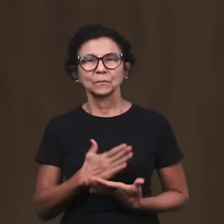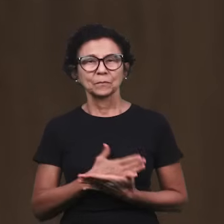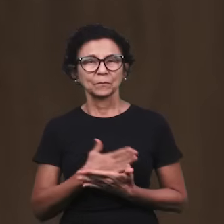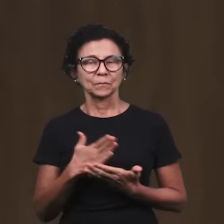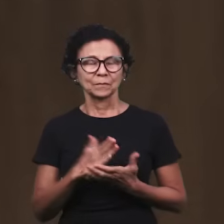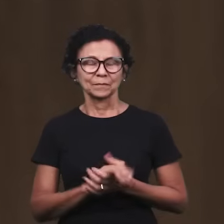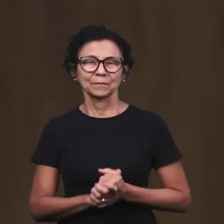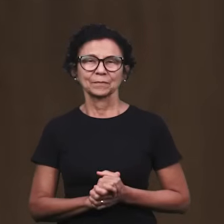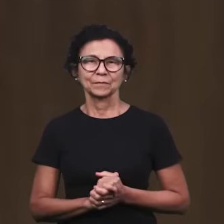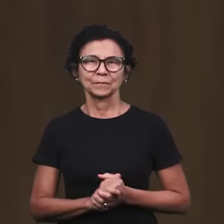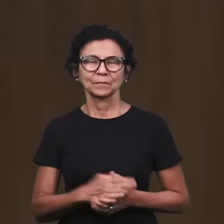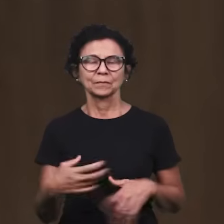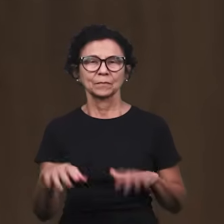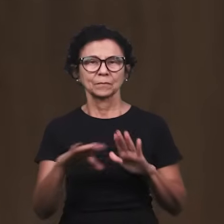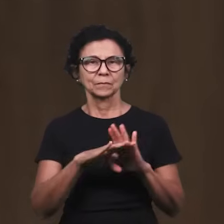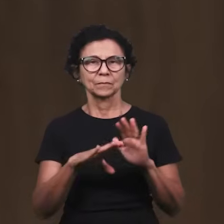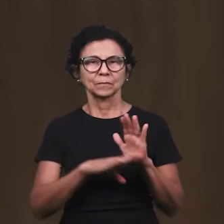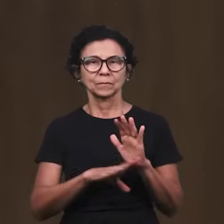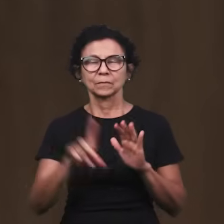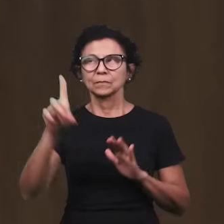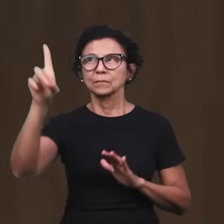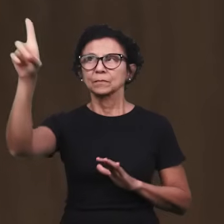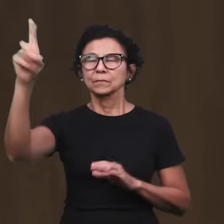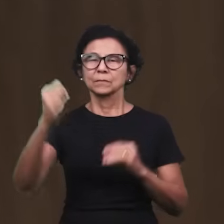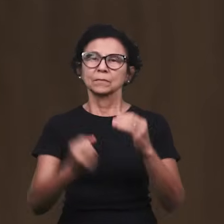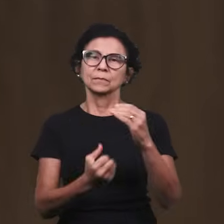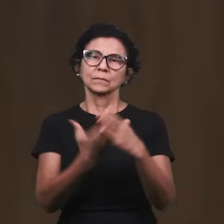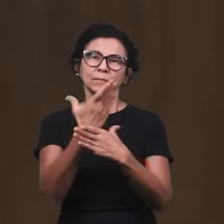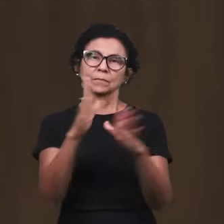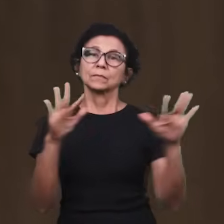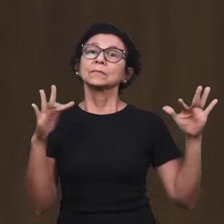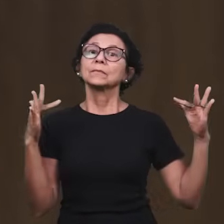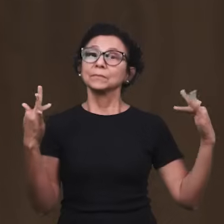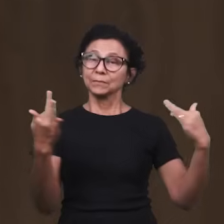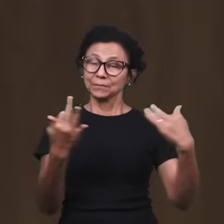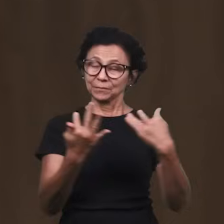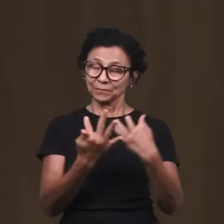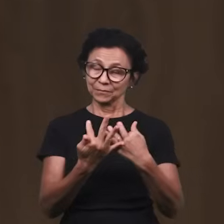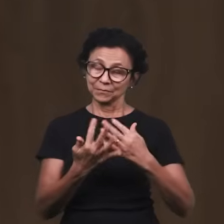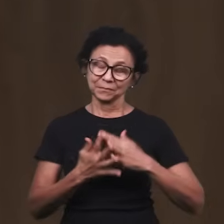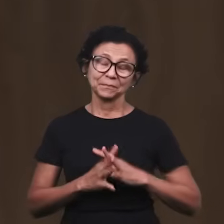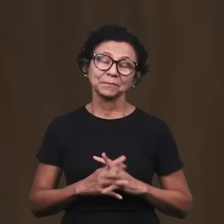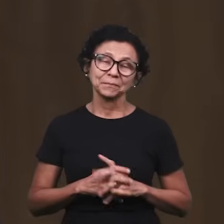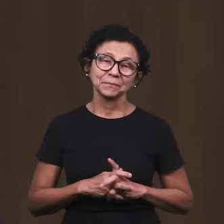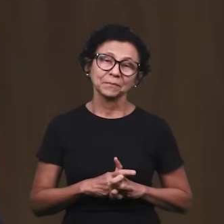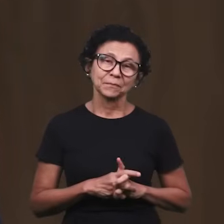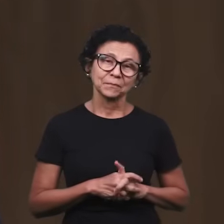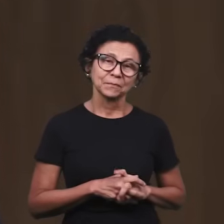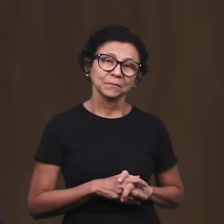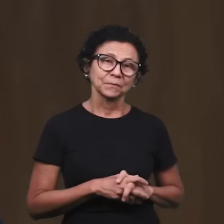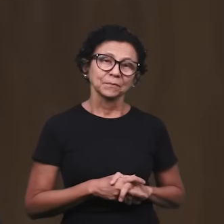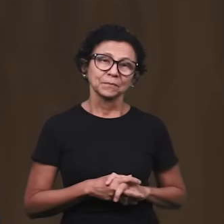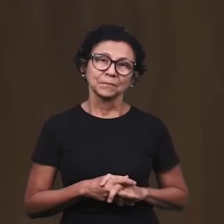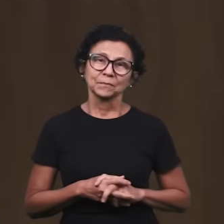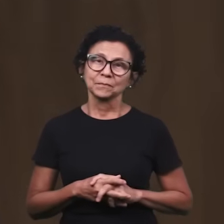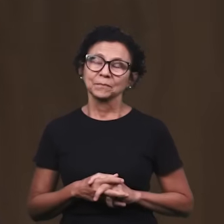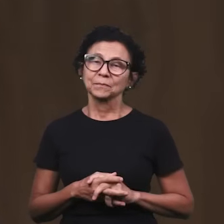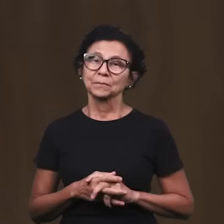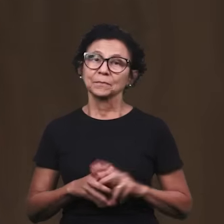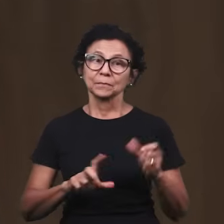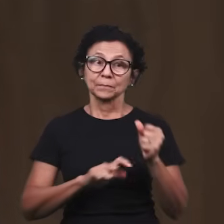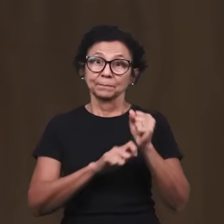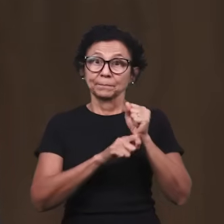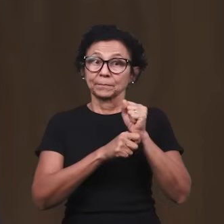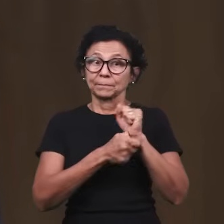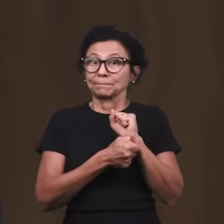um Família, um Projeto de Deus. E hoje o nosso tema será Grande é esse